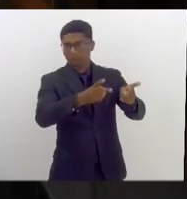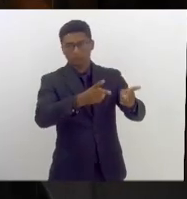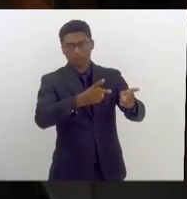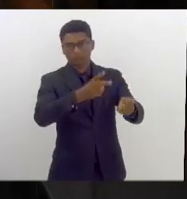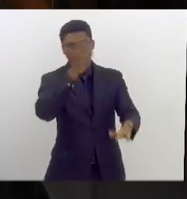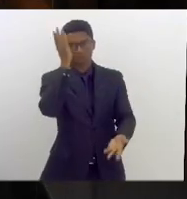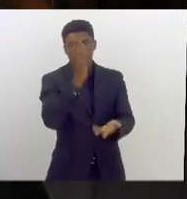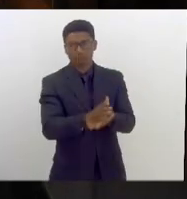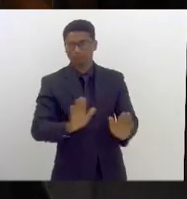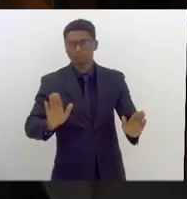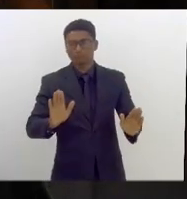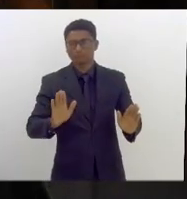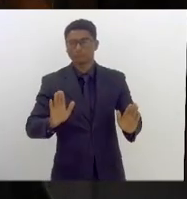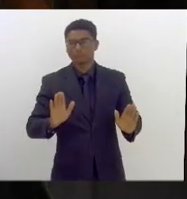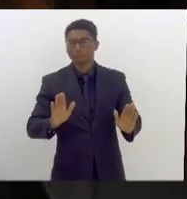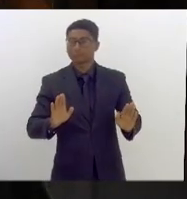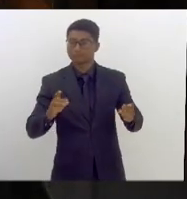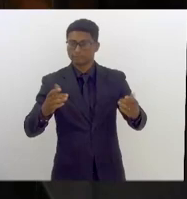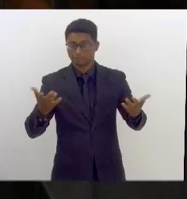Bom,